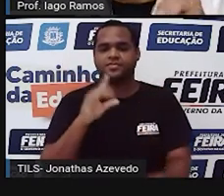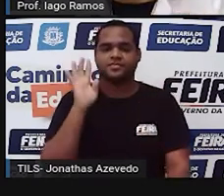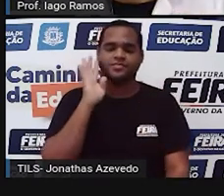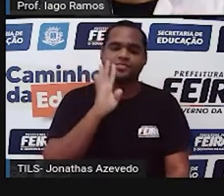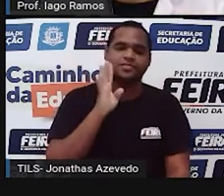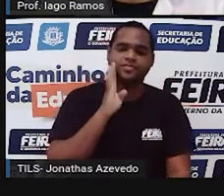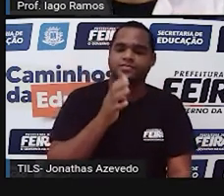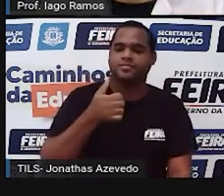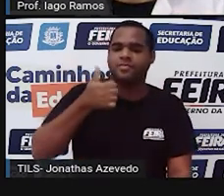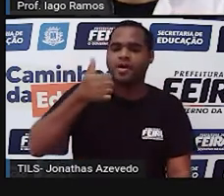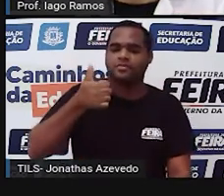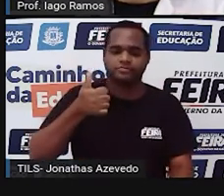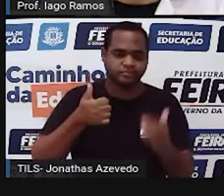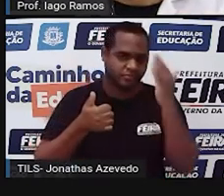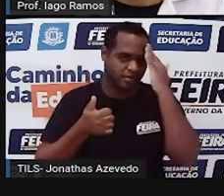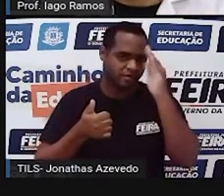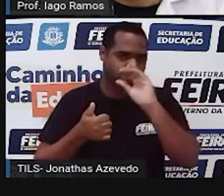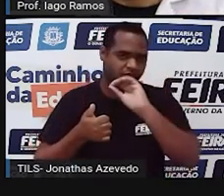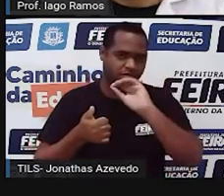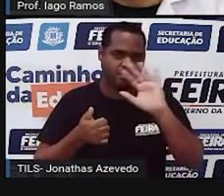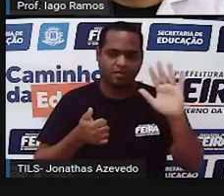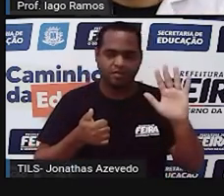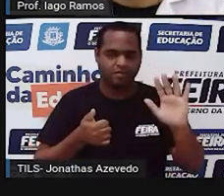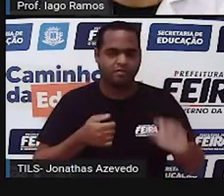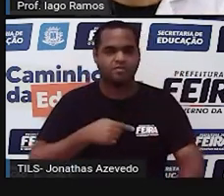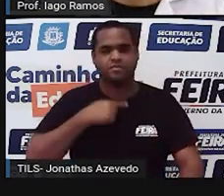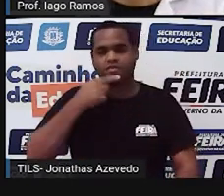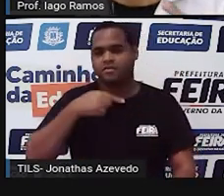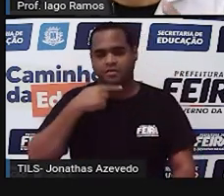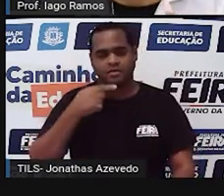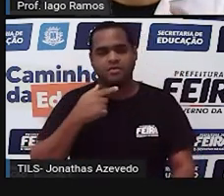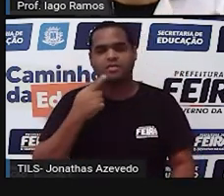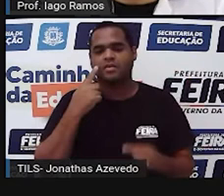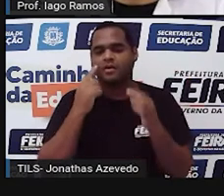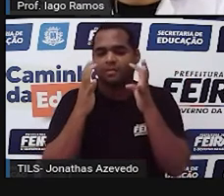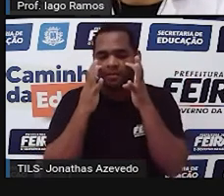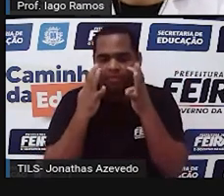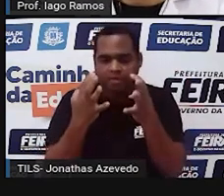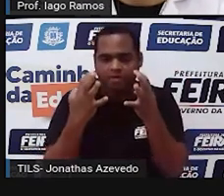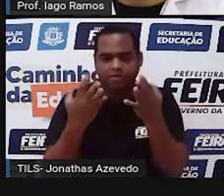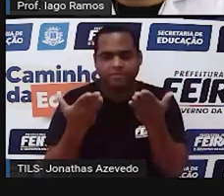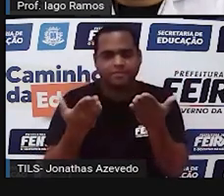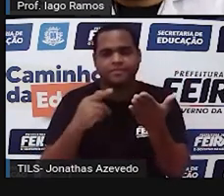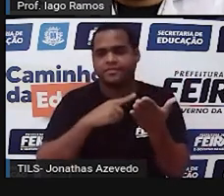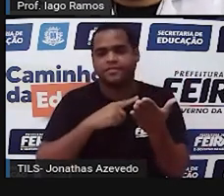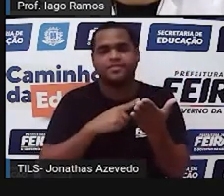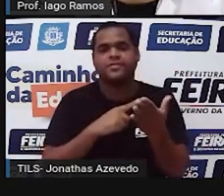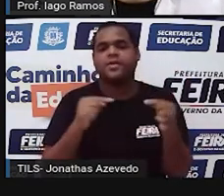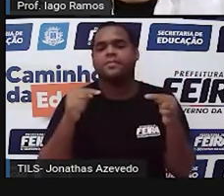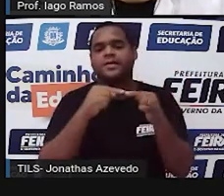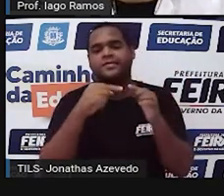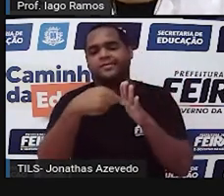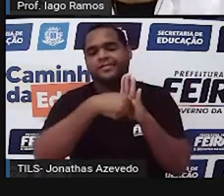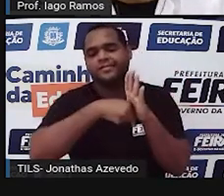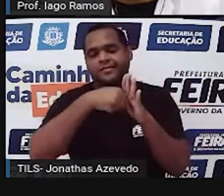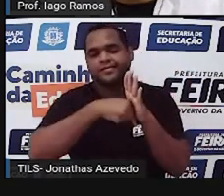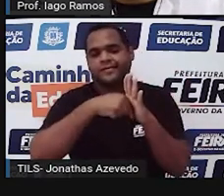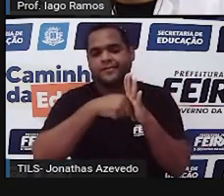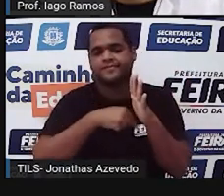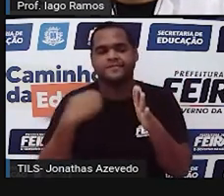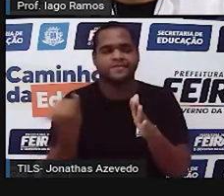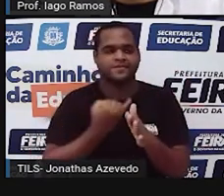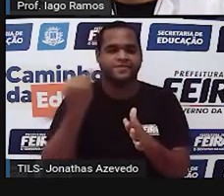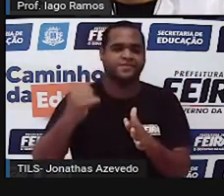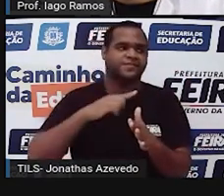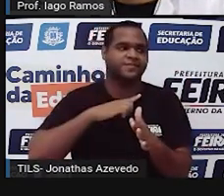aqui num ficou entendido direitinho Então eu preciso de mais atenção nessa parte certo esse momento de avaliação ele é